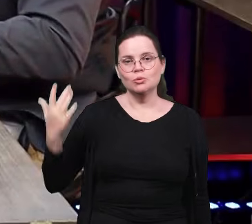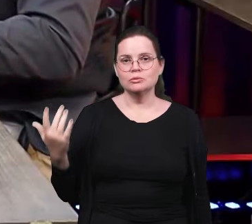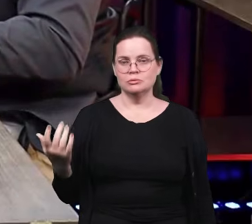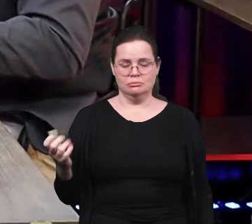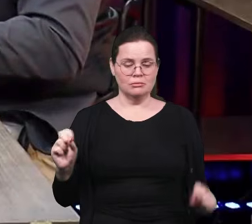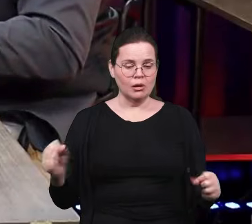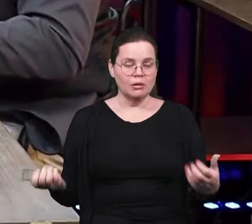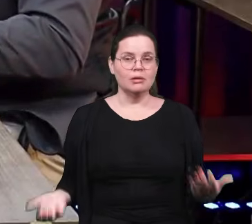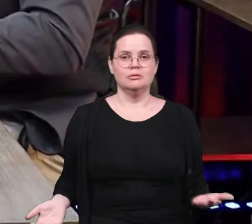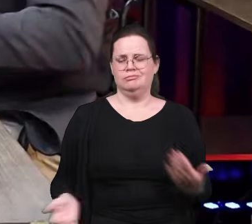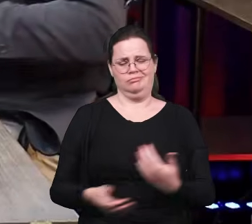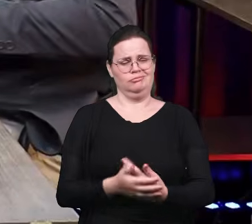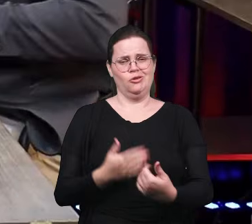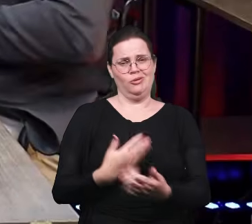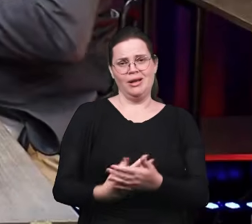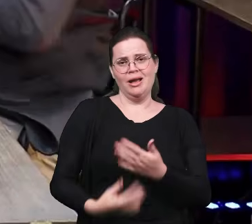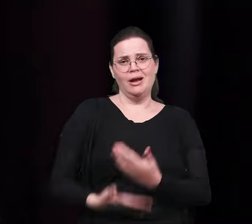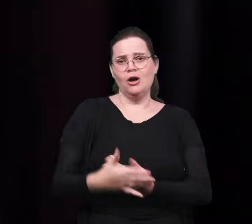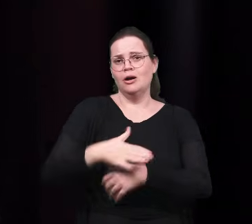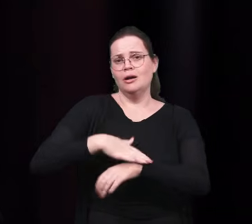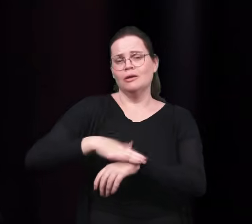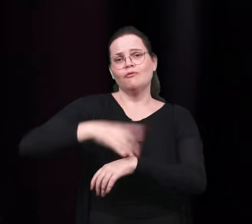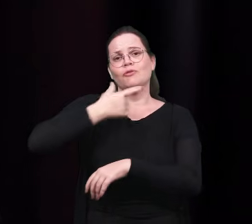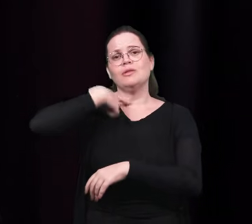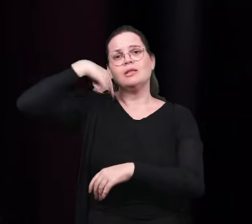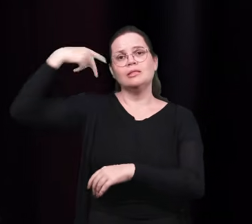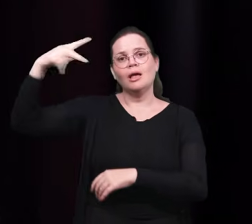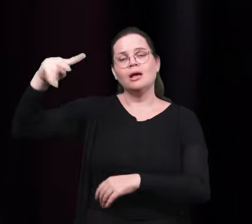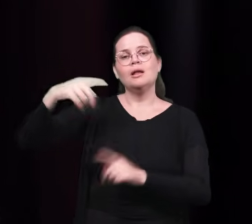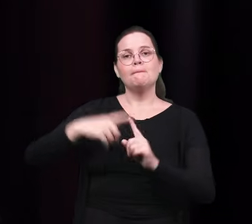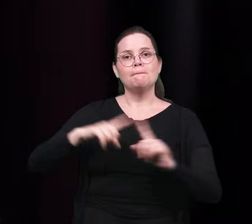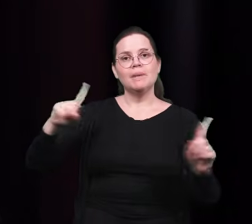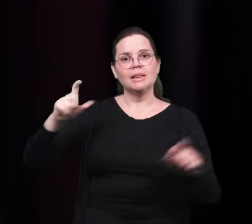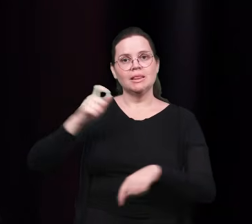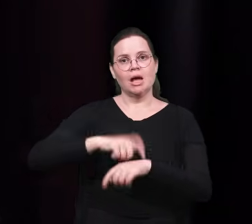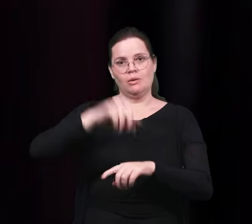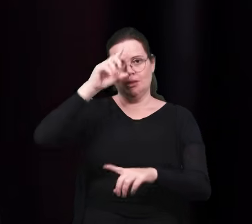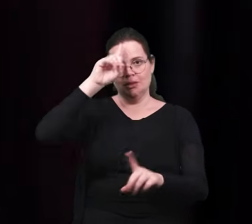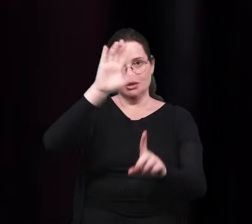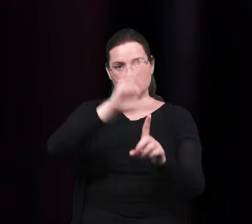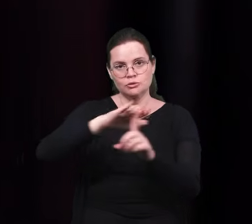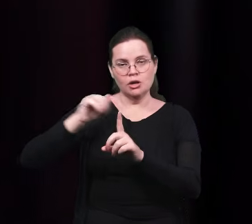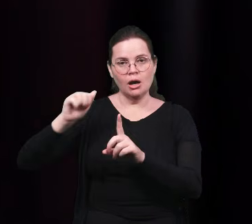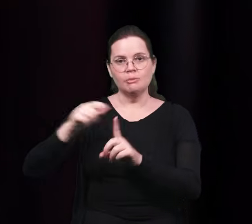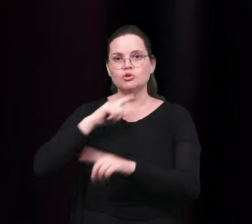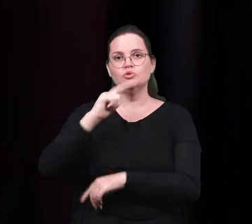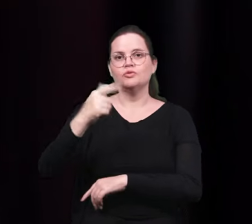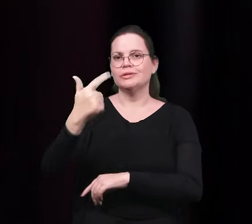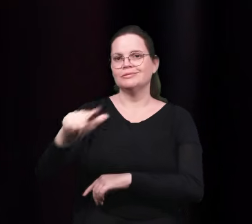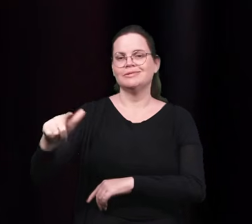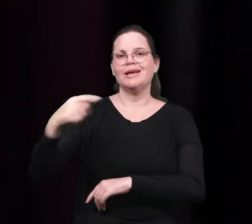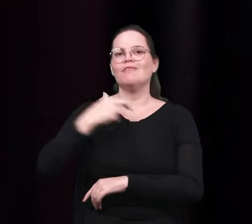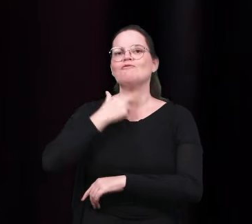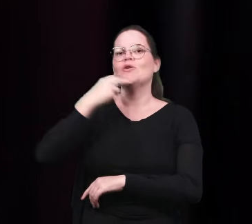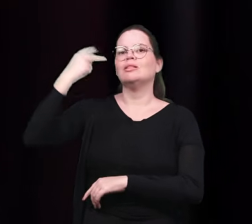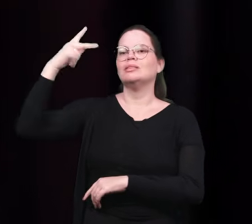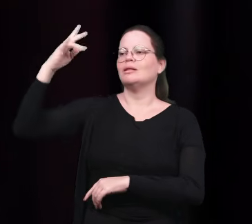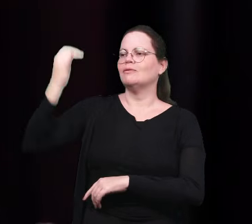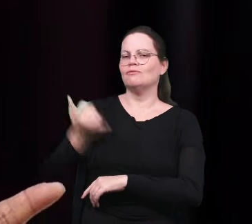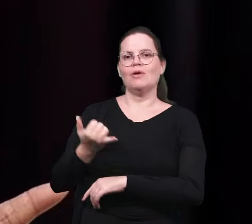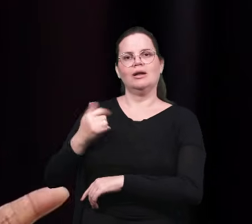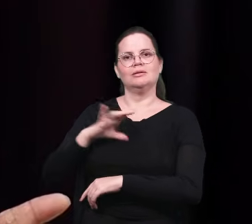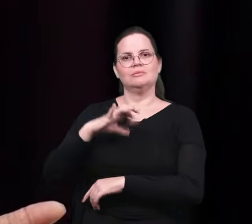chamar. Pode chamar. Então, e esse chamado, pastor Alex, ele é inconfundível. ele é inconfundível. A voz do Senhor chamando o